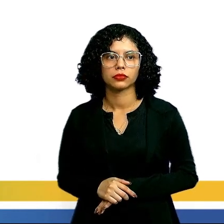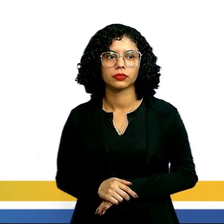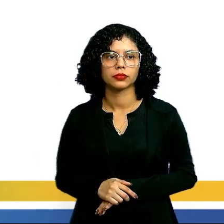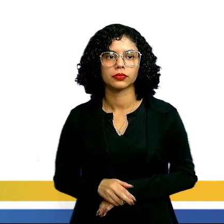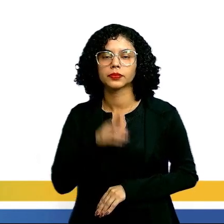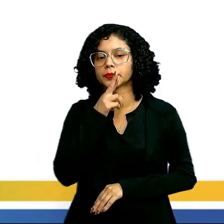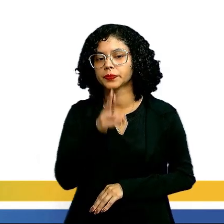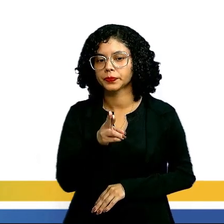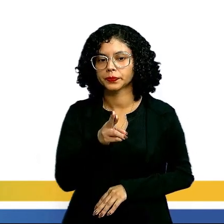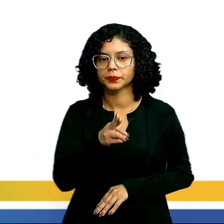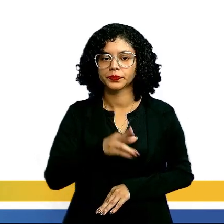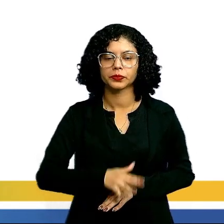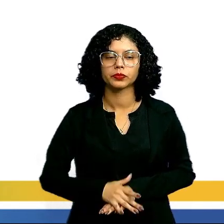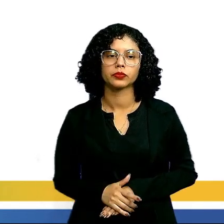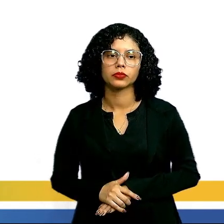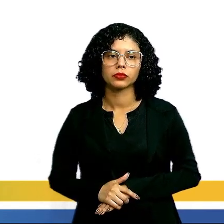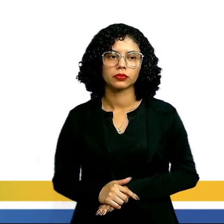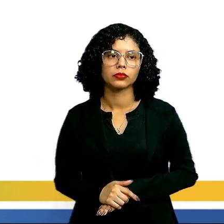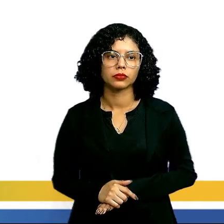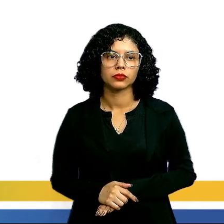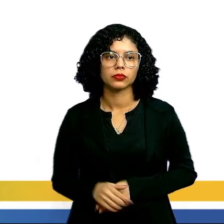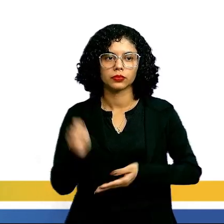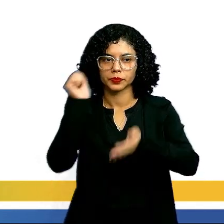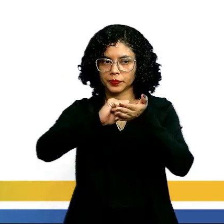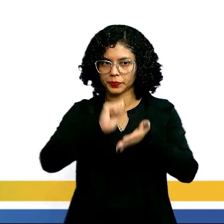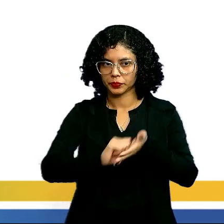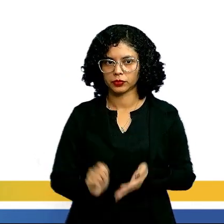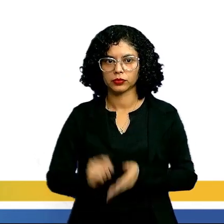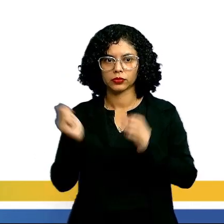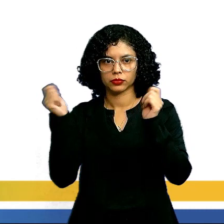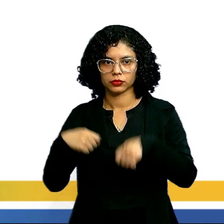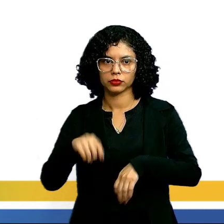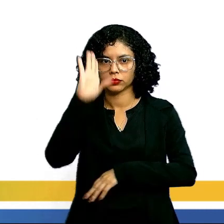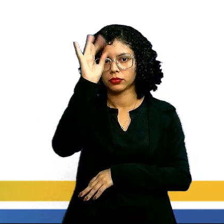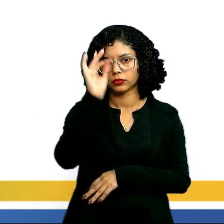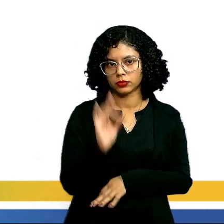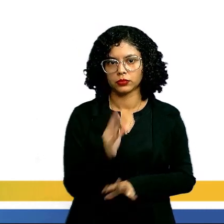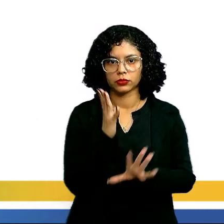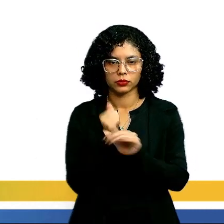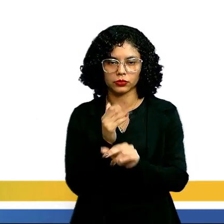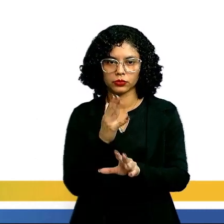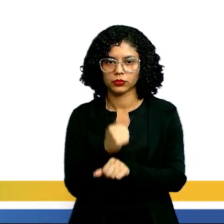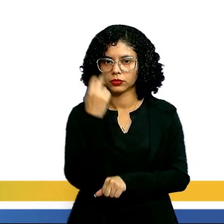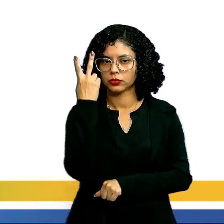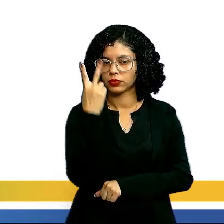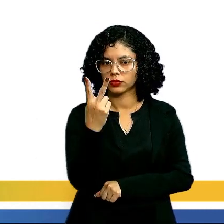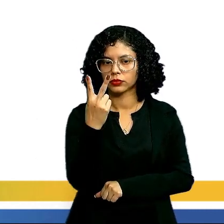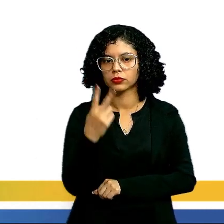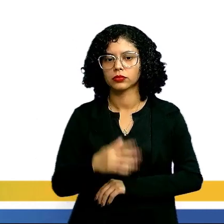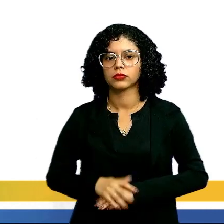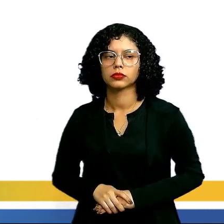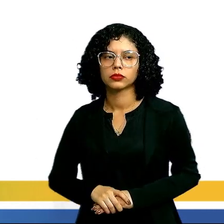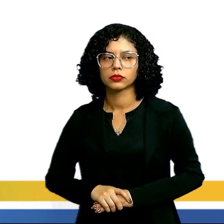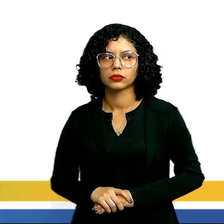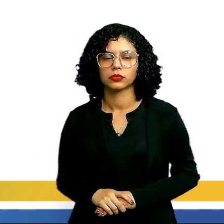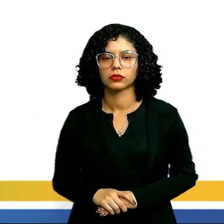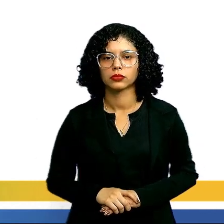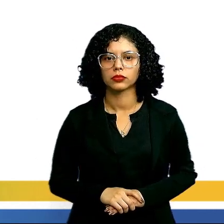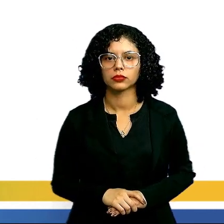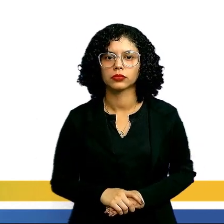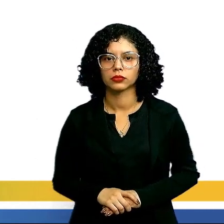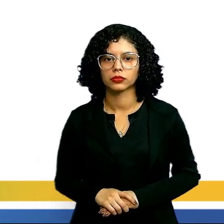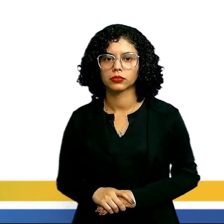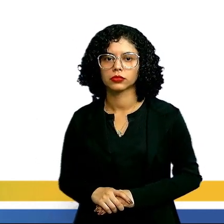Vamos aqui à resposta. Vamos descrever as possibilidades de composição de